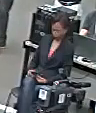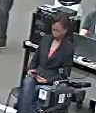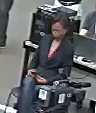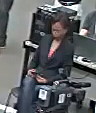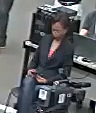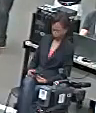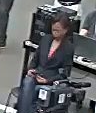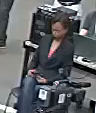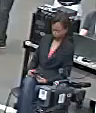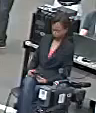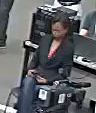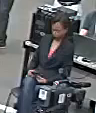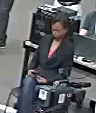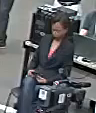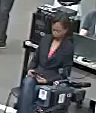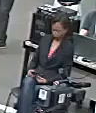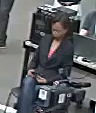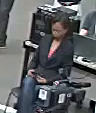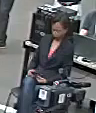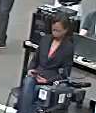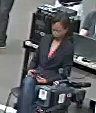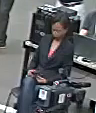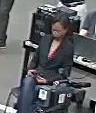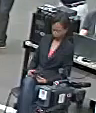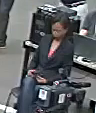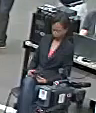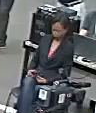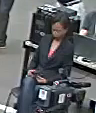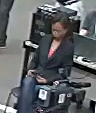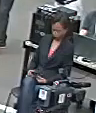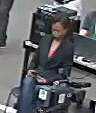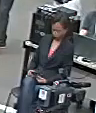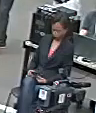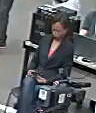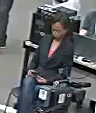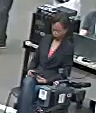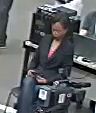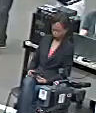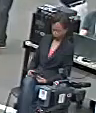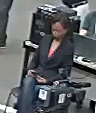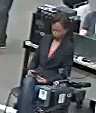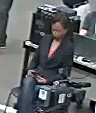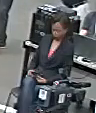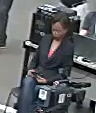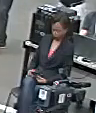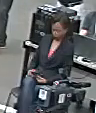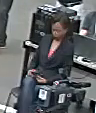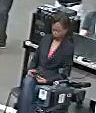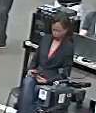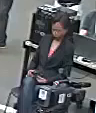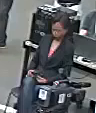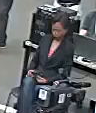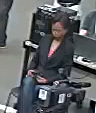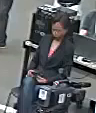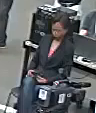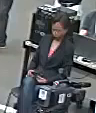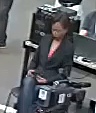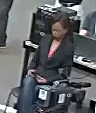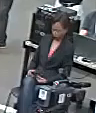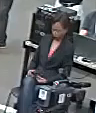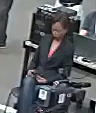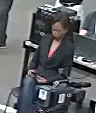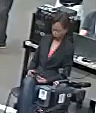finalidade de debater a acessibilidade nos ônibus e terminais que realizam viagens intermunicipais dentro do Estado de